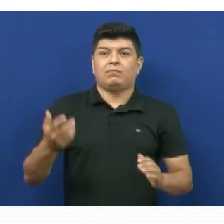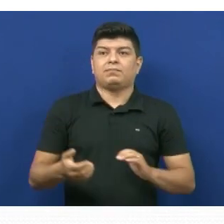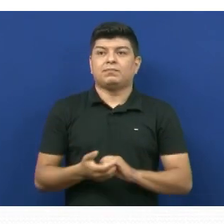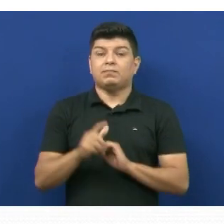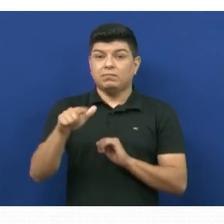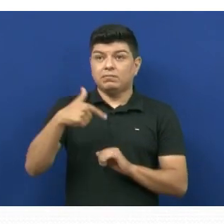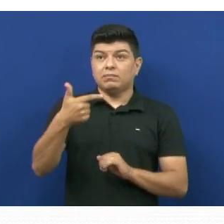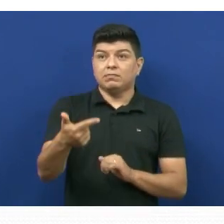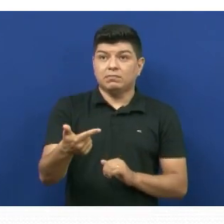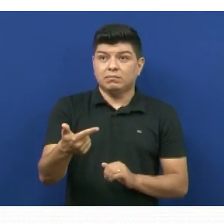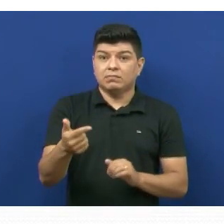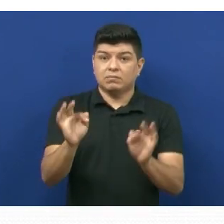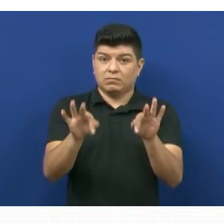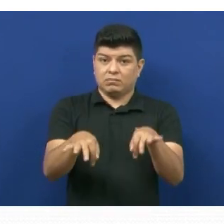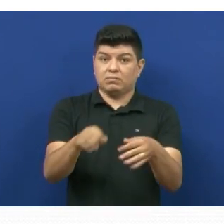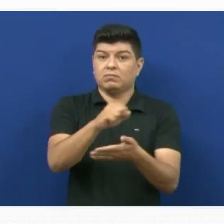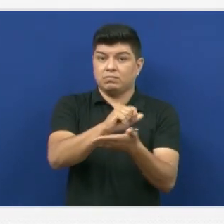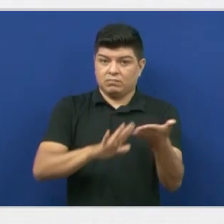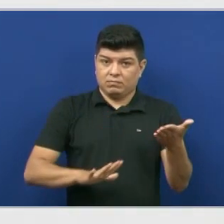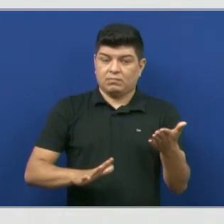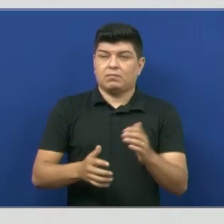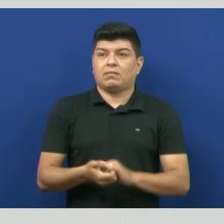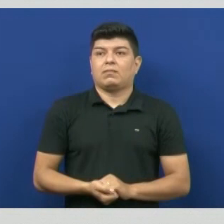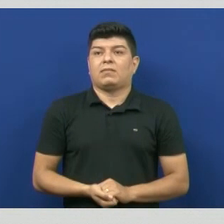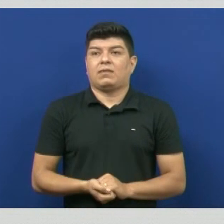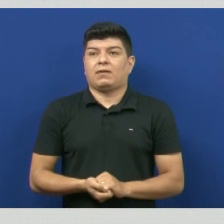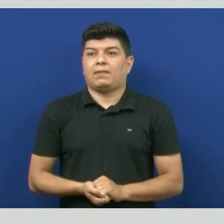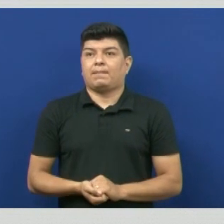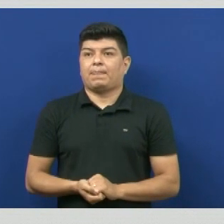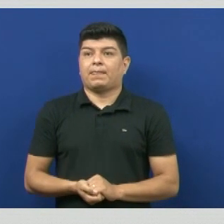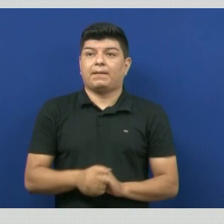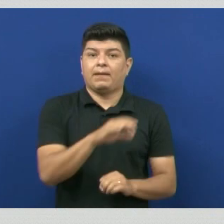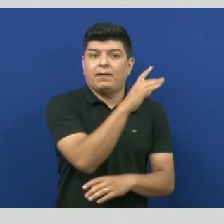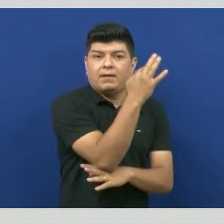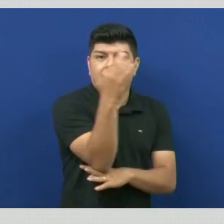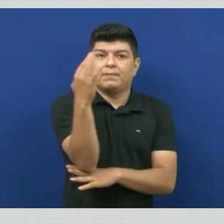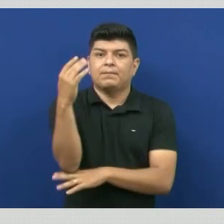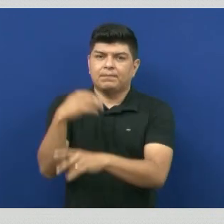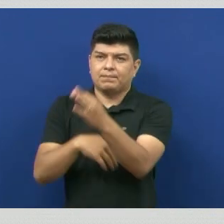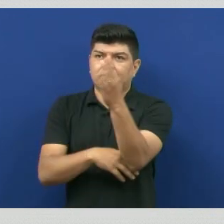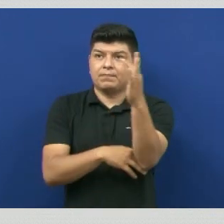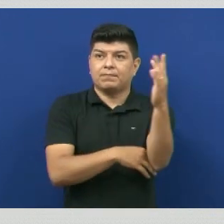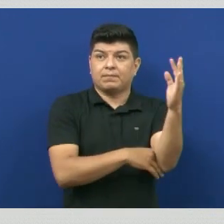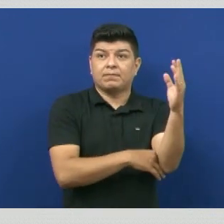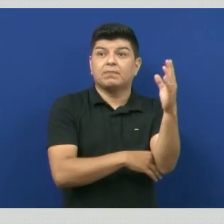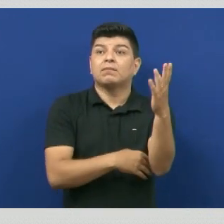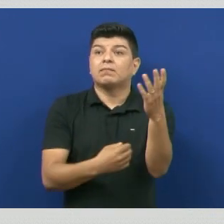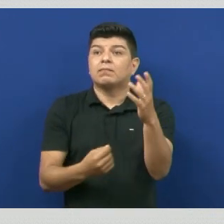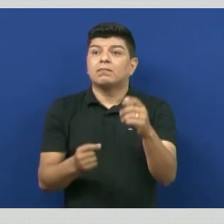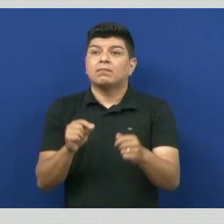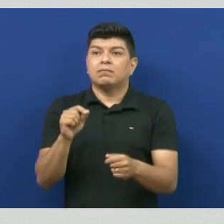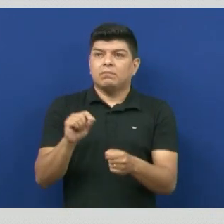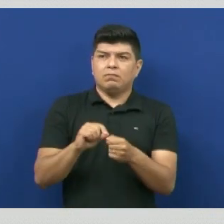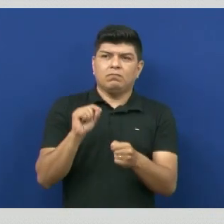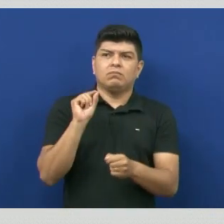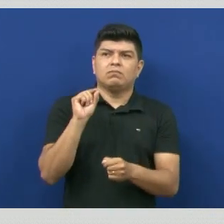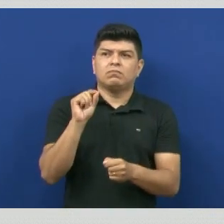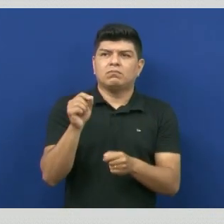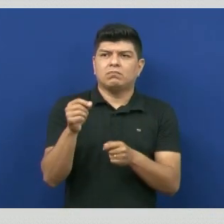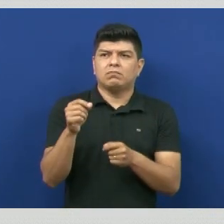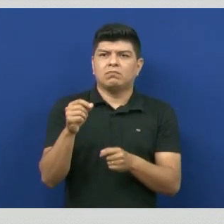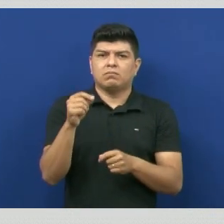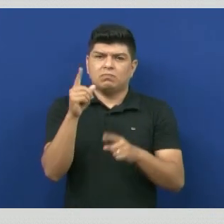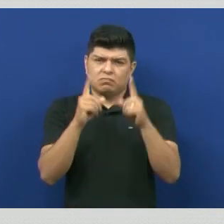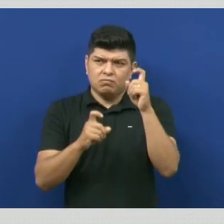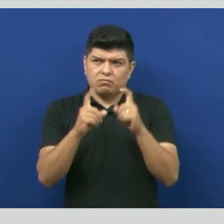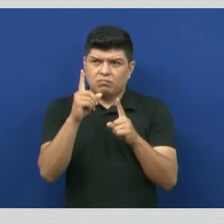Vamos para o próximo e último exercício. A paisagem reproduz a expressão de vários tempos,